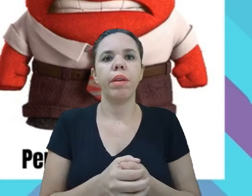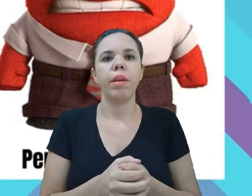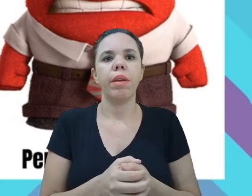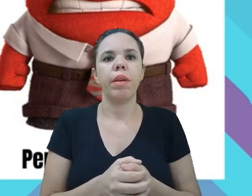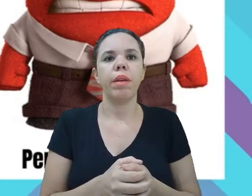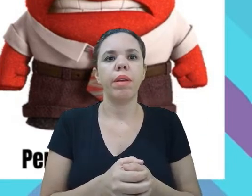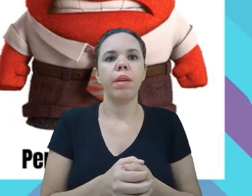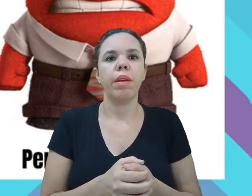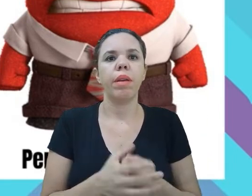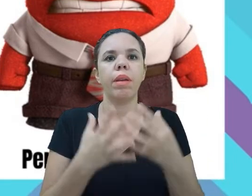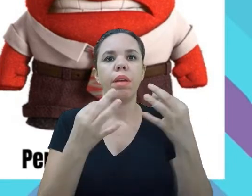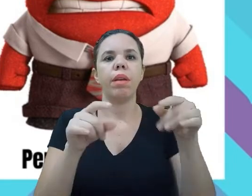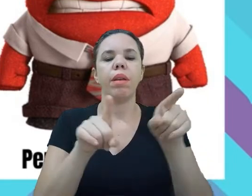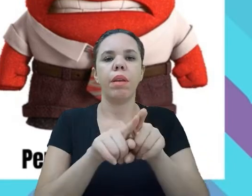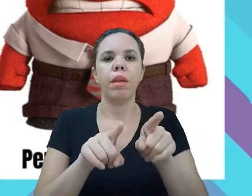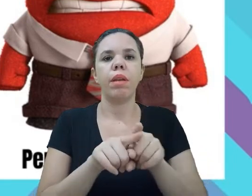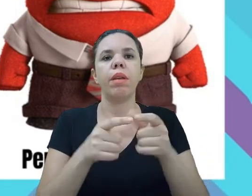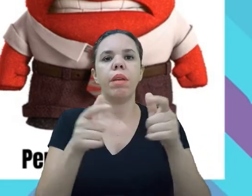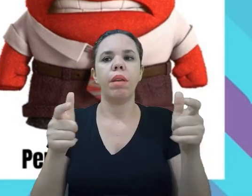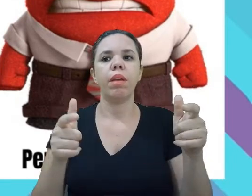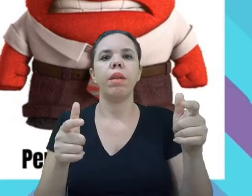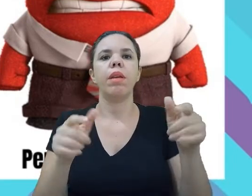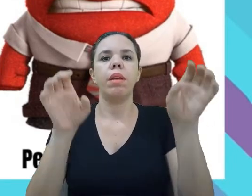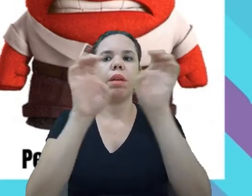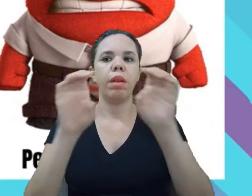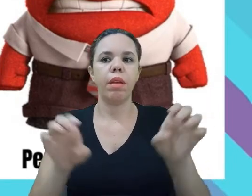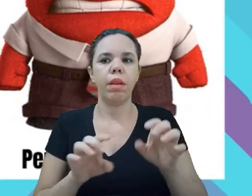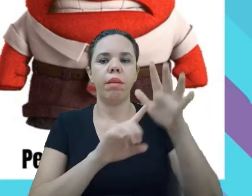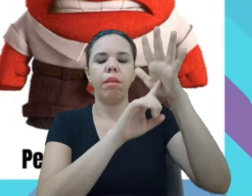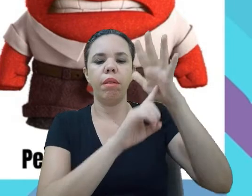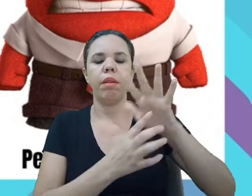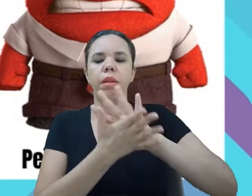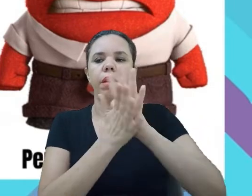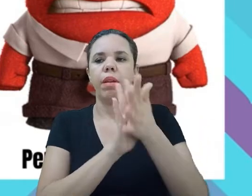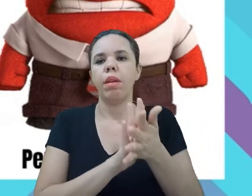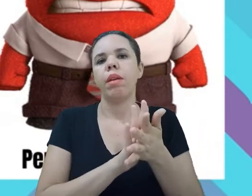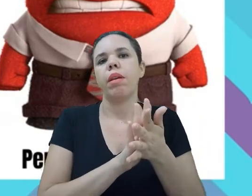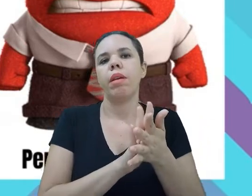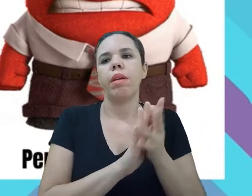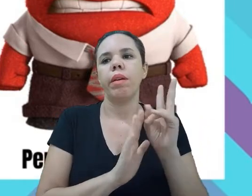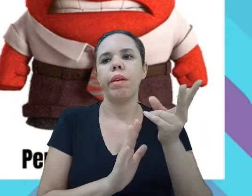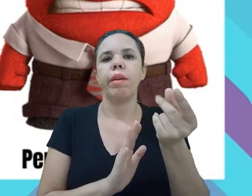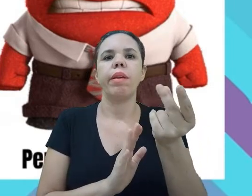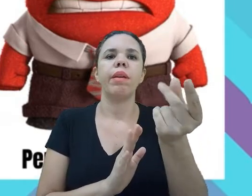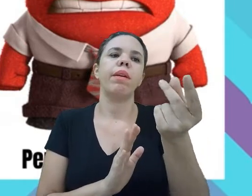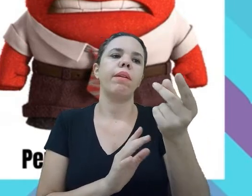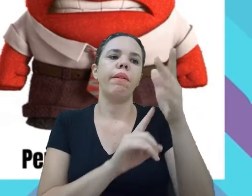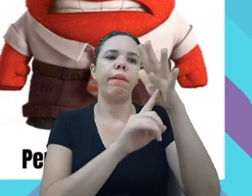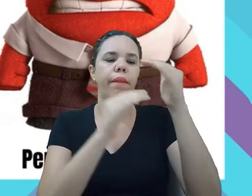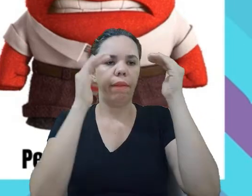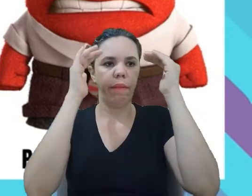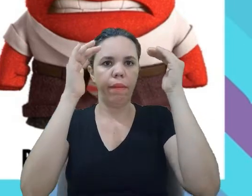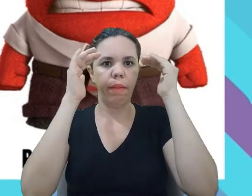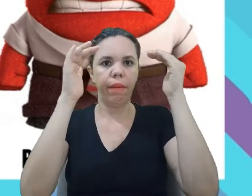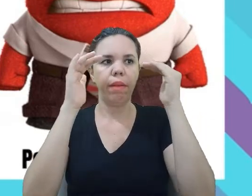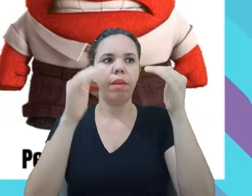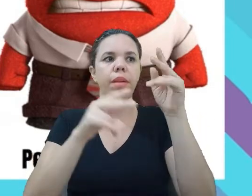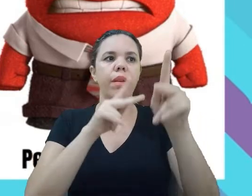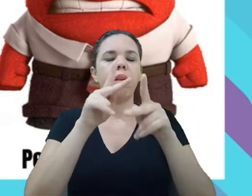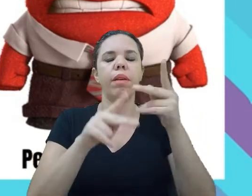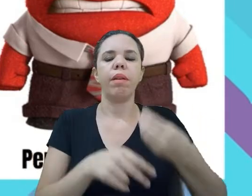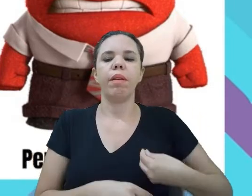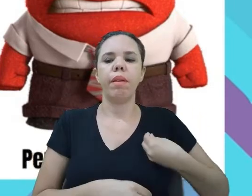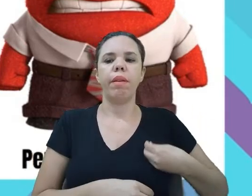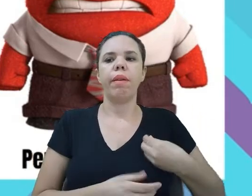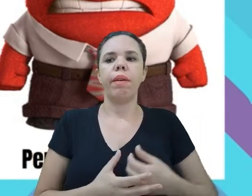momento o personagem Raiva ele se submete às decisões do grupo, ou seja, ele nunca se posiciona em relação